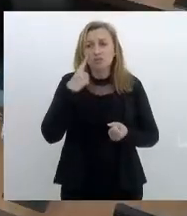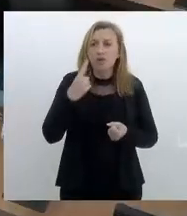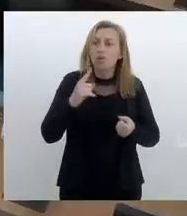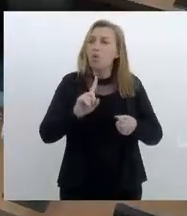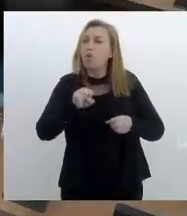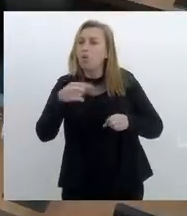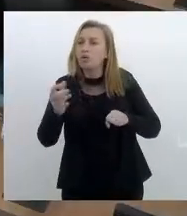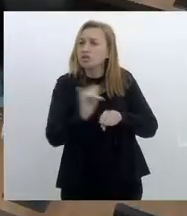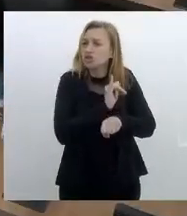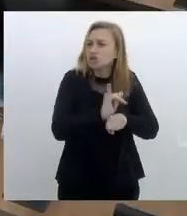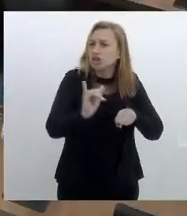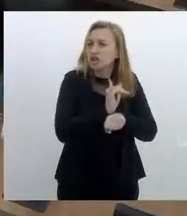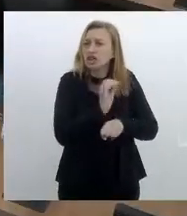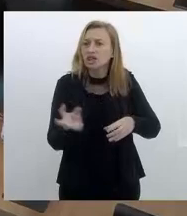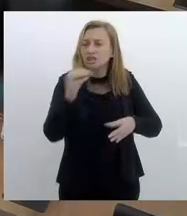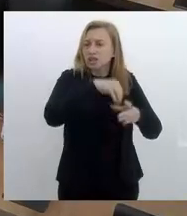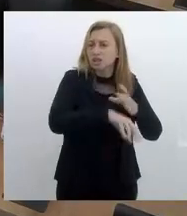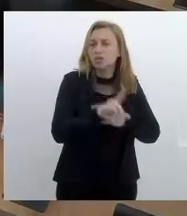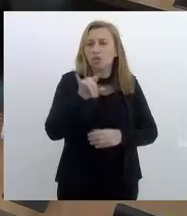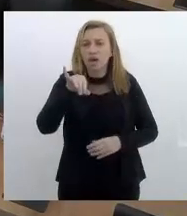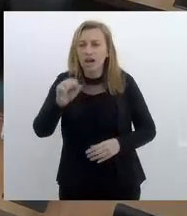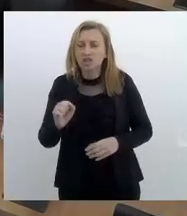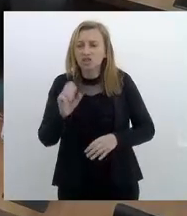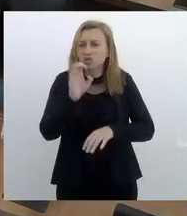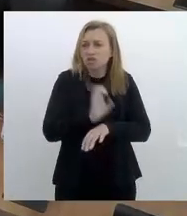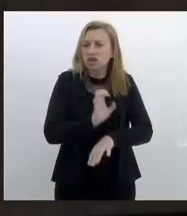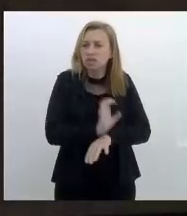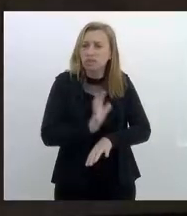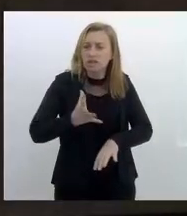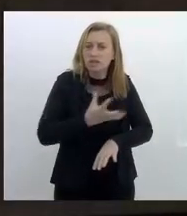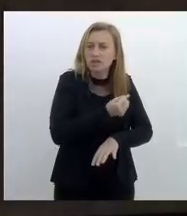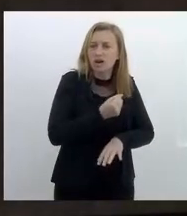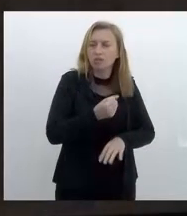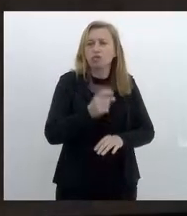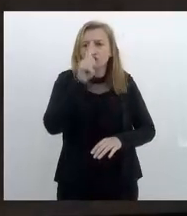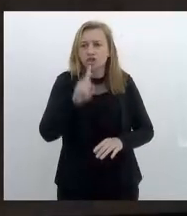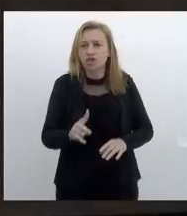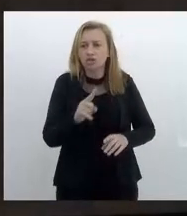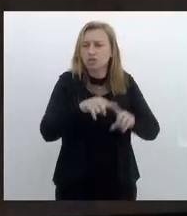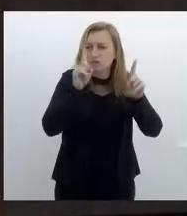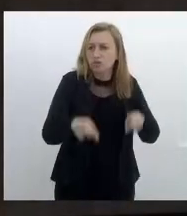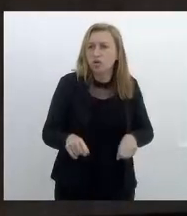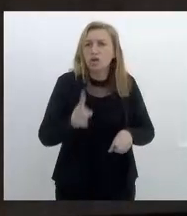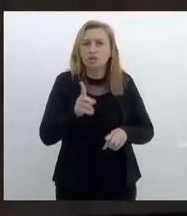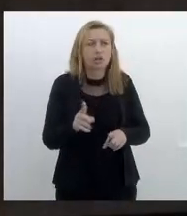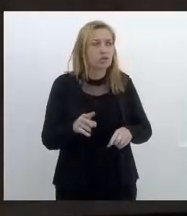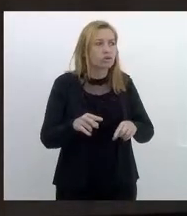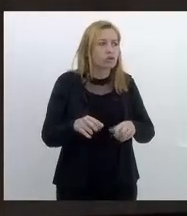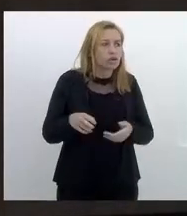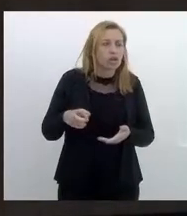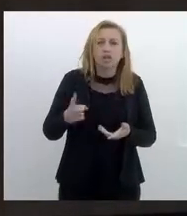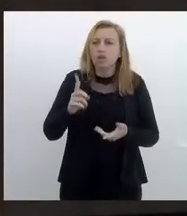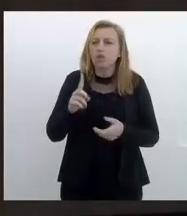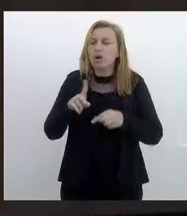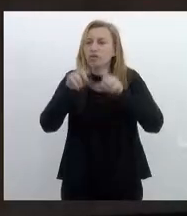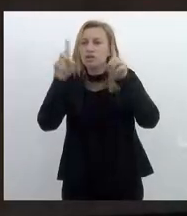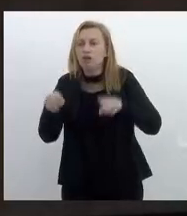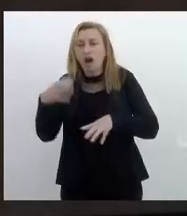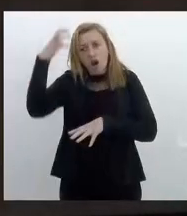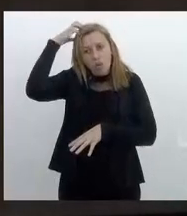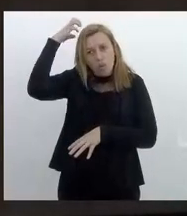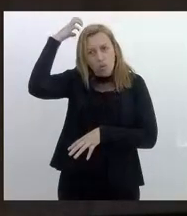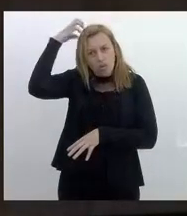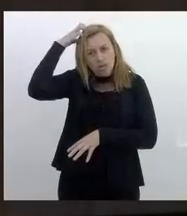alternativa dentro do caixa do Estado passando aguardar esse direito dos Servidores não foi servidor que causou esse